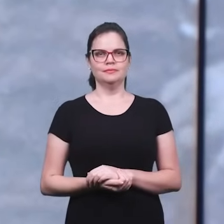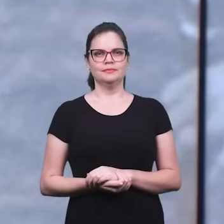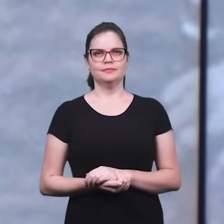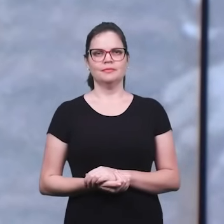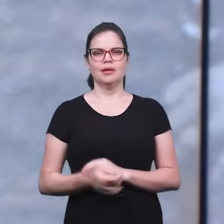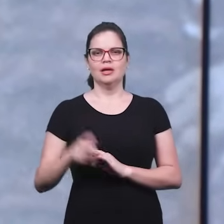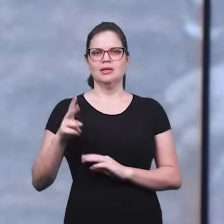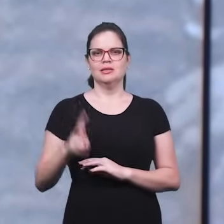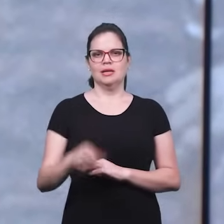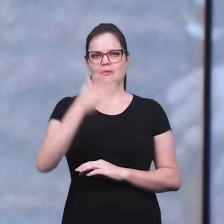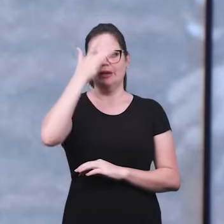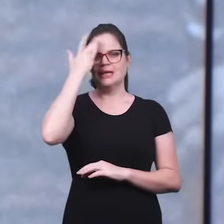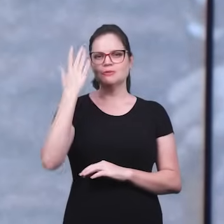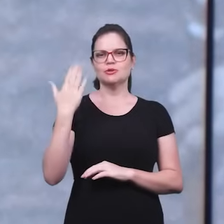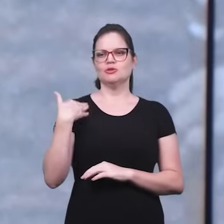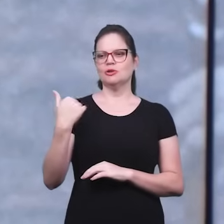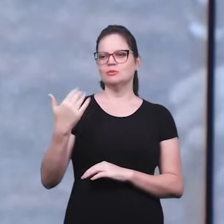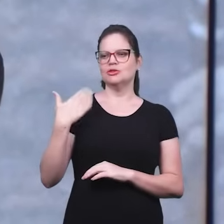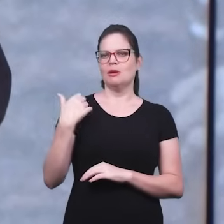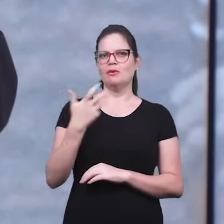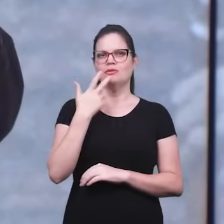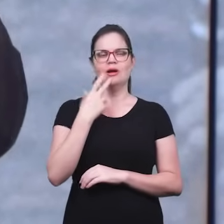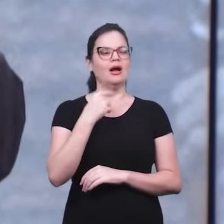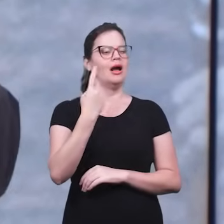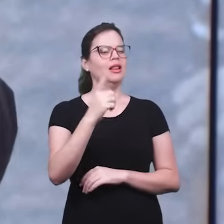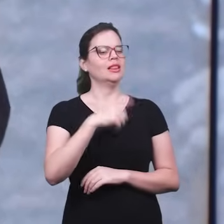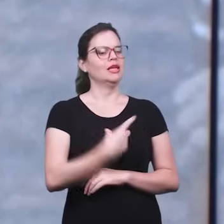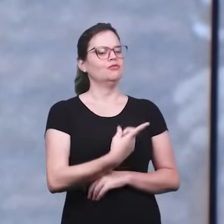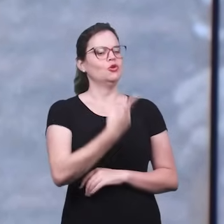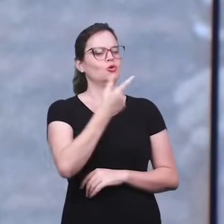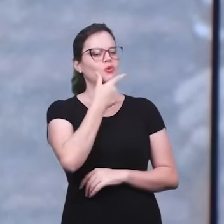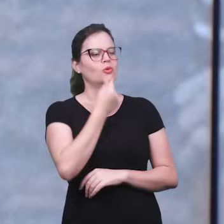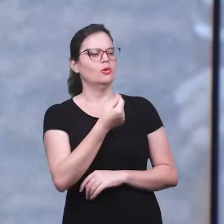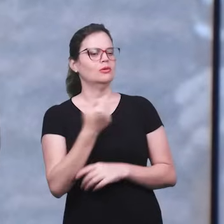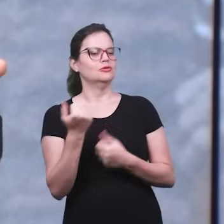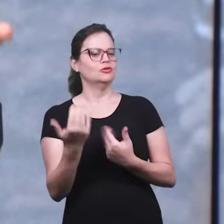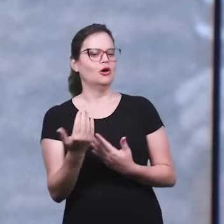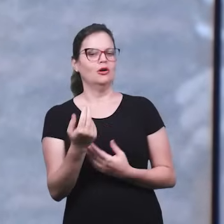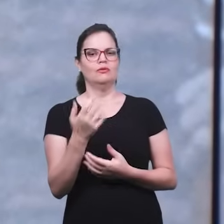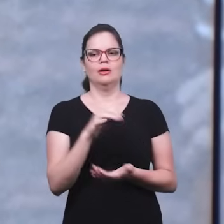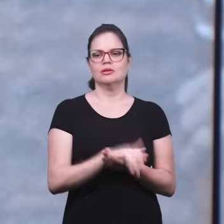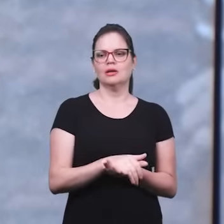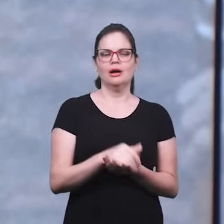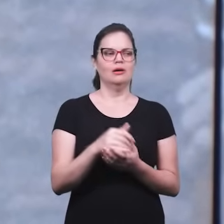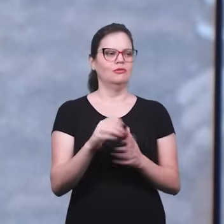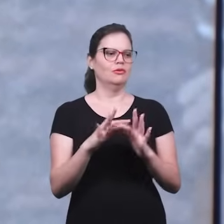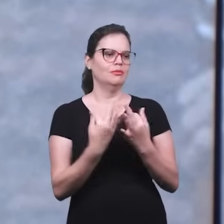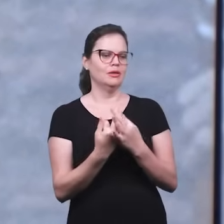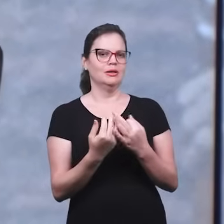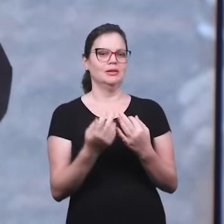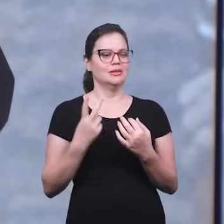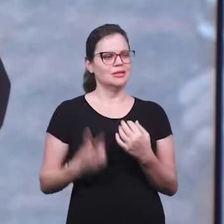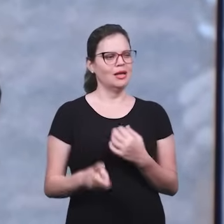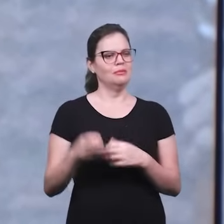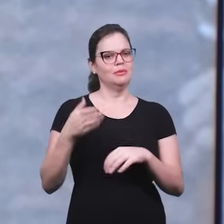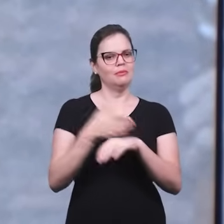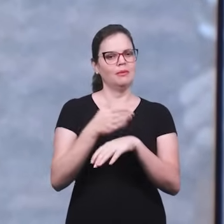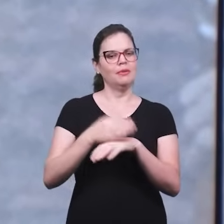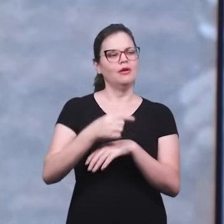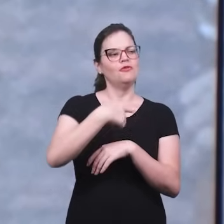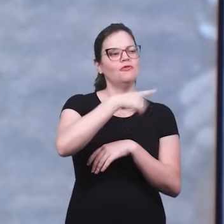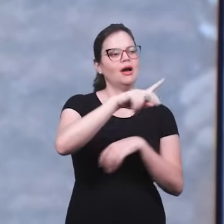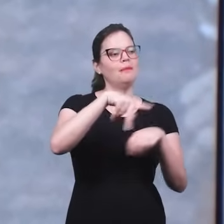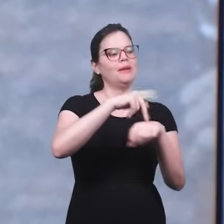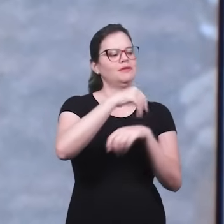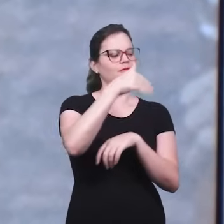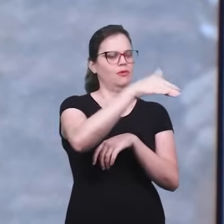Recorrentemente eu sou abordado por irmãos que dizem assim, tem uma pessoa, um jovem, um casal, uma família da minha igreja que está indo para